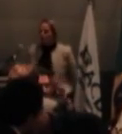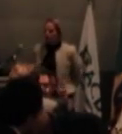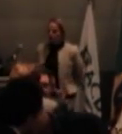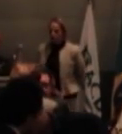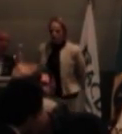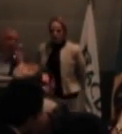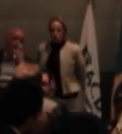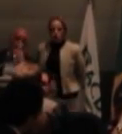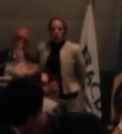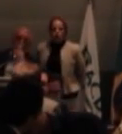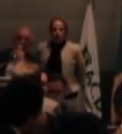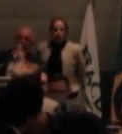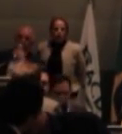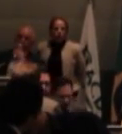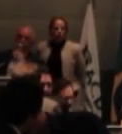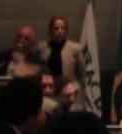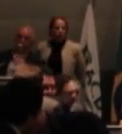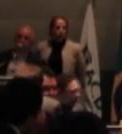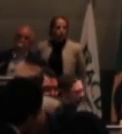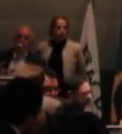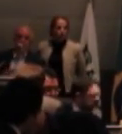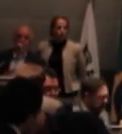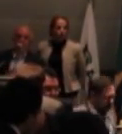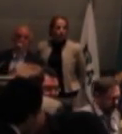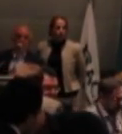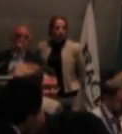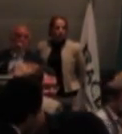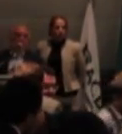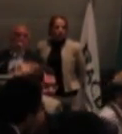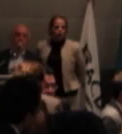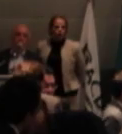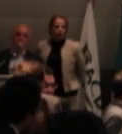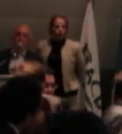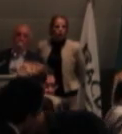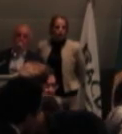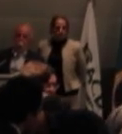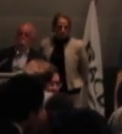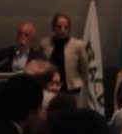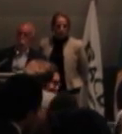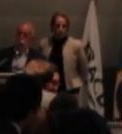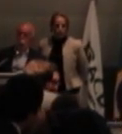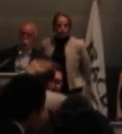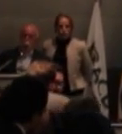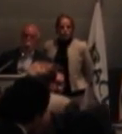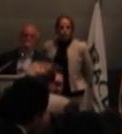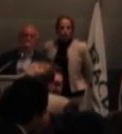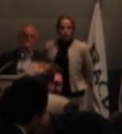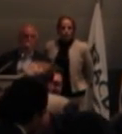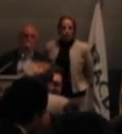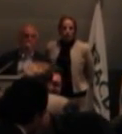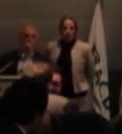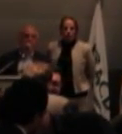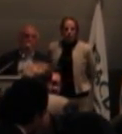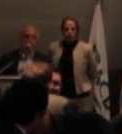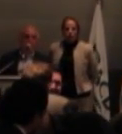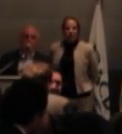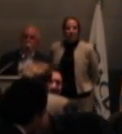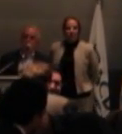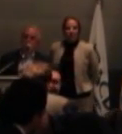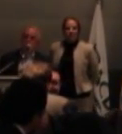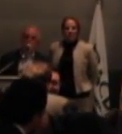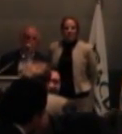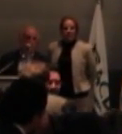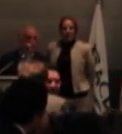Vai. Lembramos que este debate está sendo transmitido pela JKFM, a